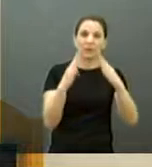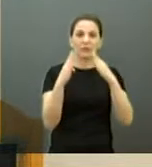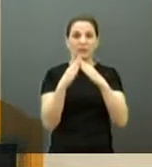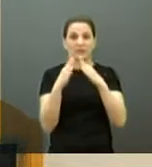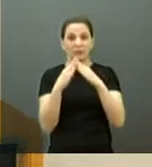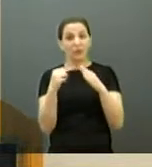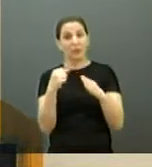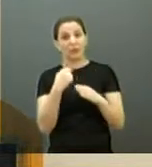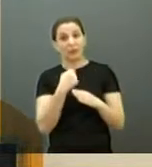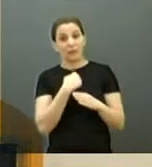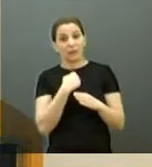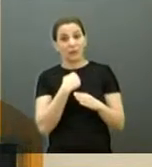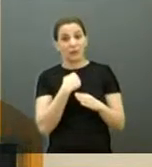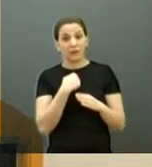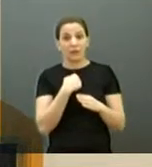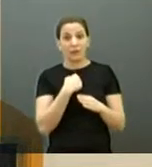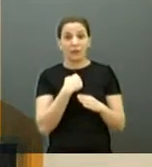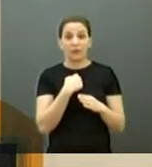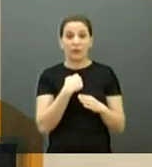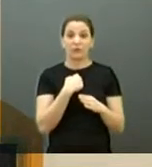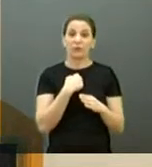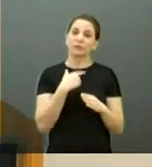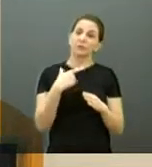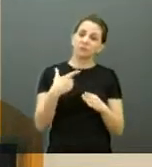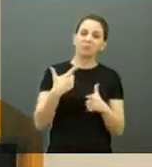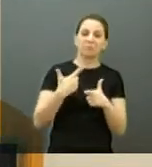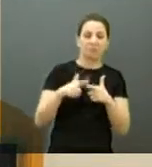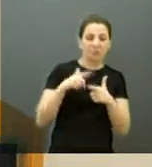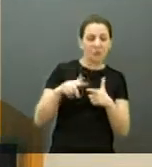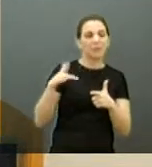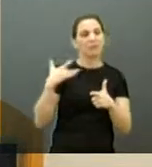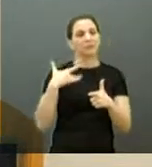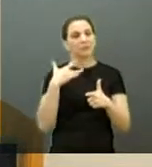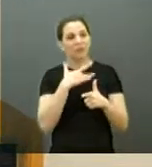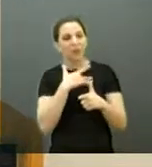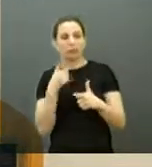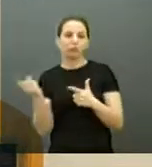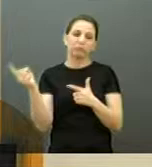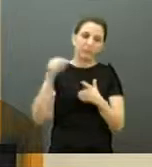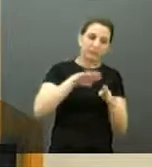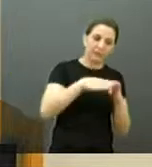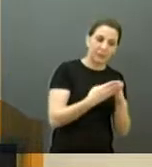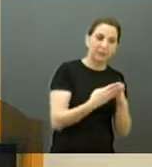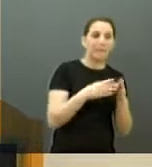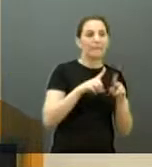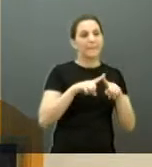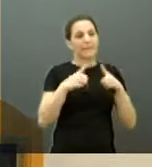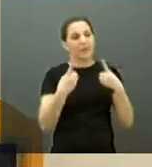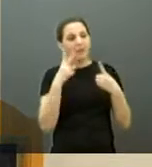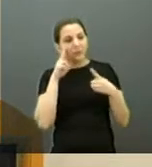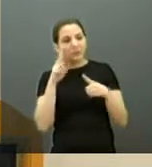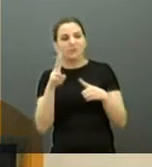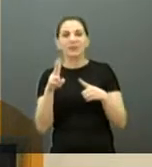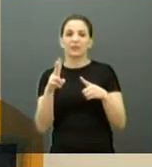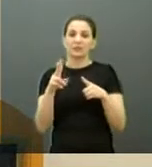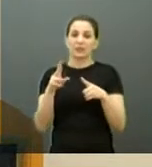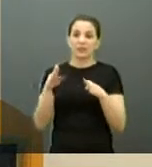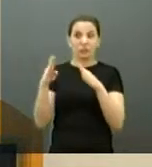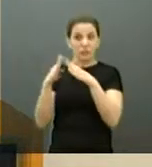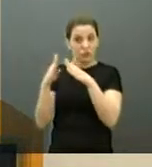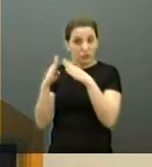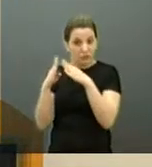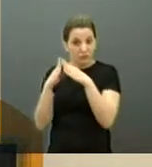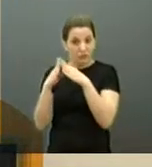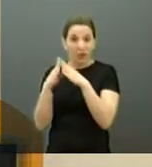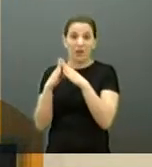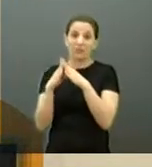estava, devido a problema de saúde, eu não pude vir, eu acompanhei a sessão de casa, vi a explanação do secretário de saúde